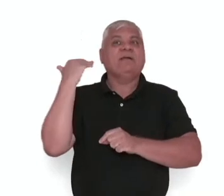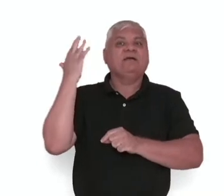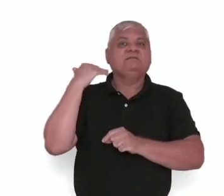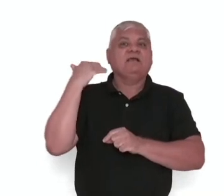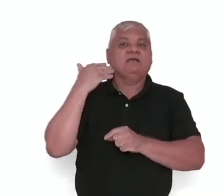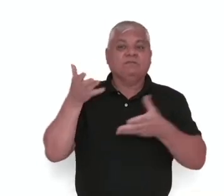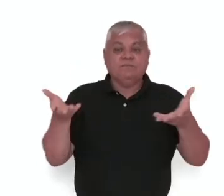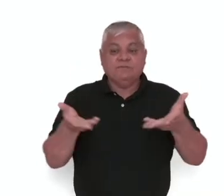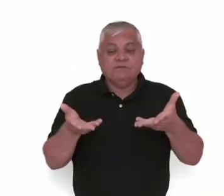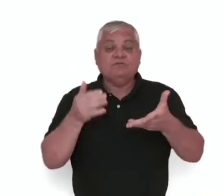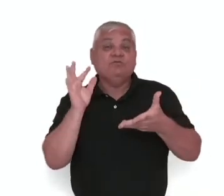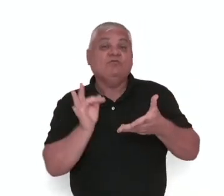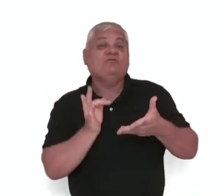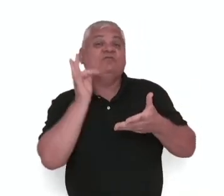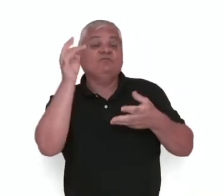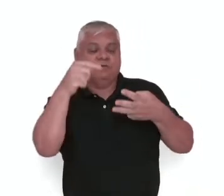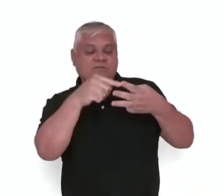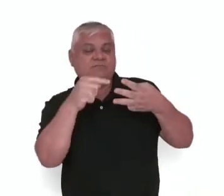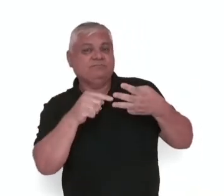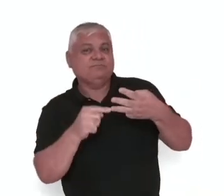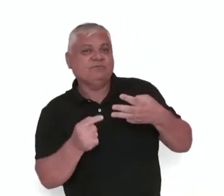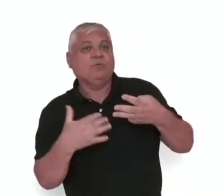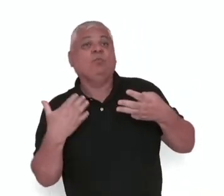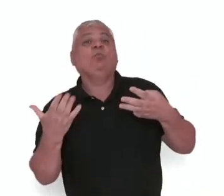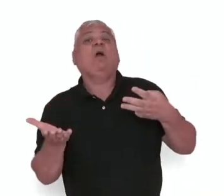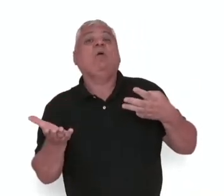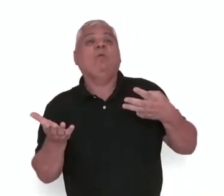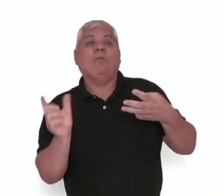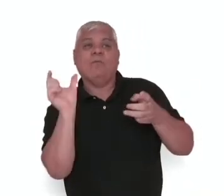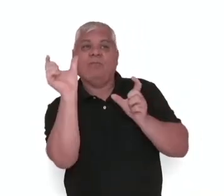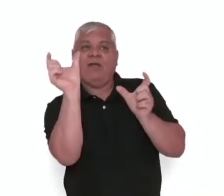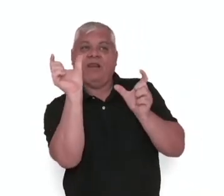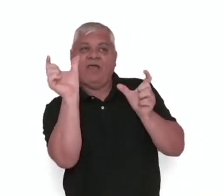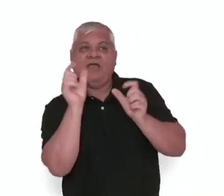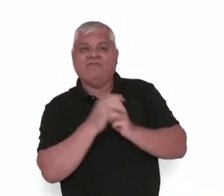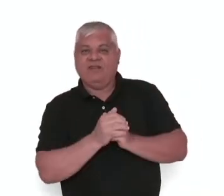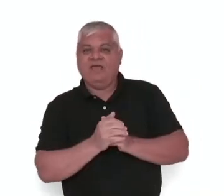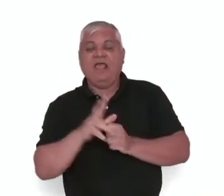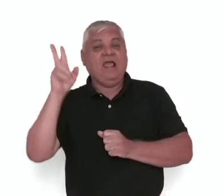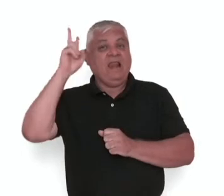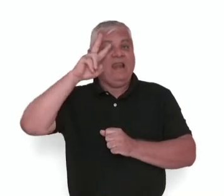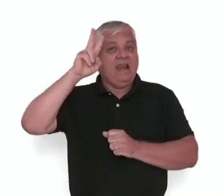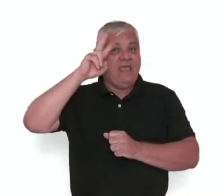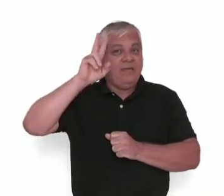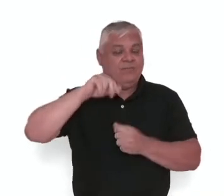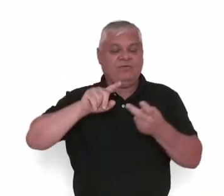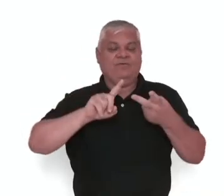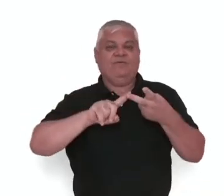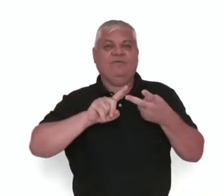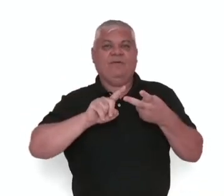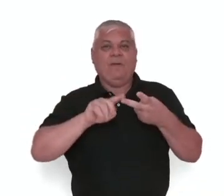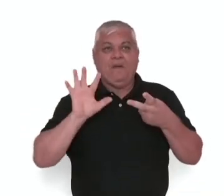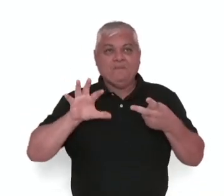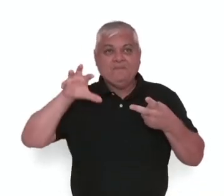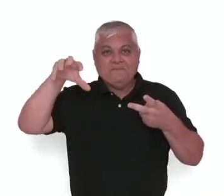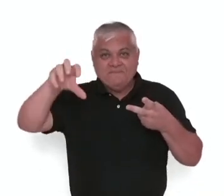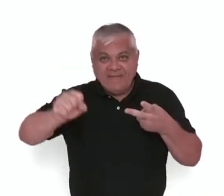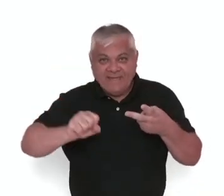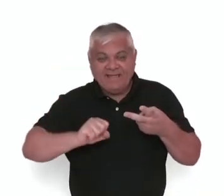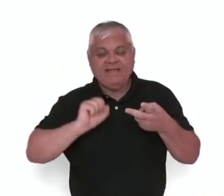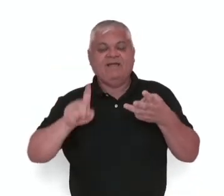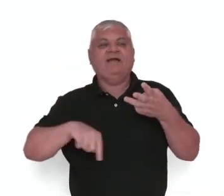ou futuro estão destacadas no trecho? Observem que estão em negrito ali as palavras